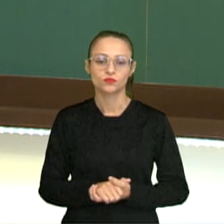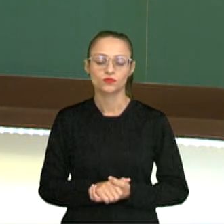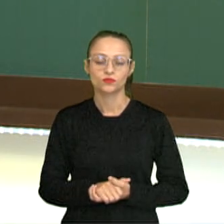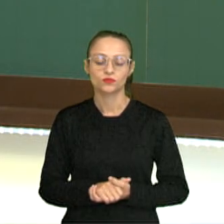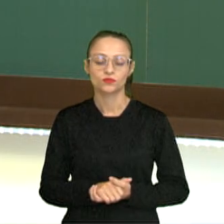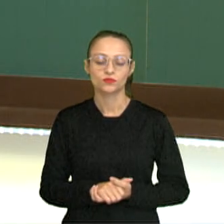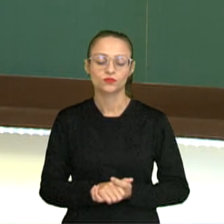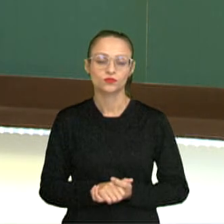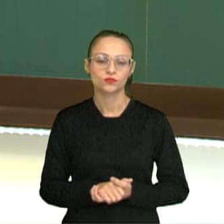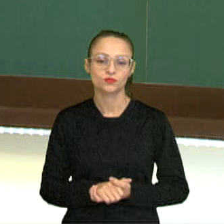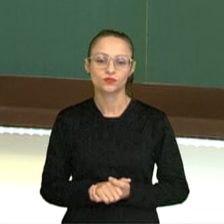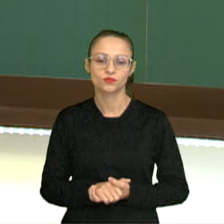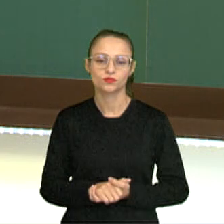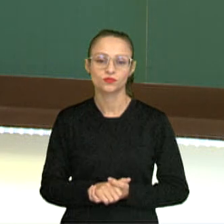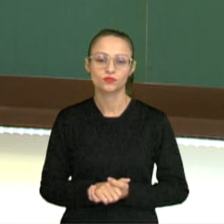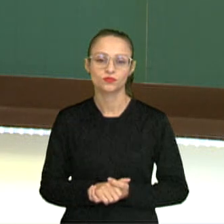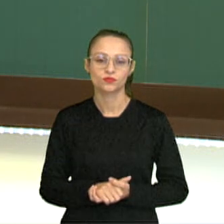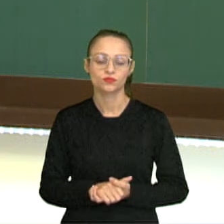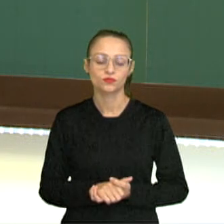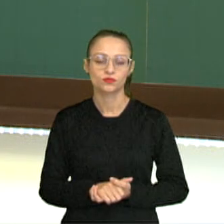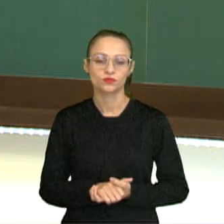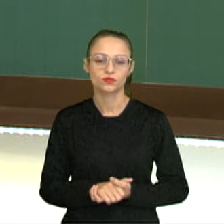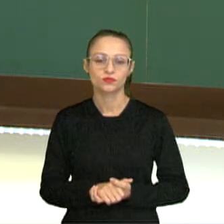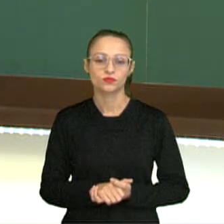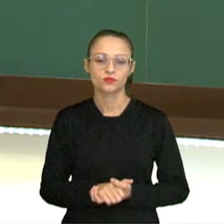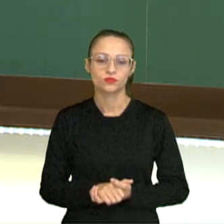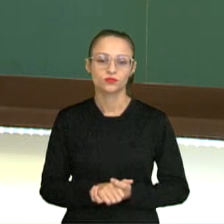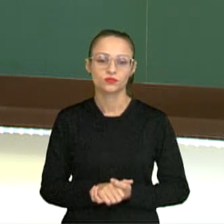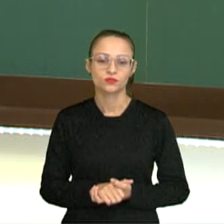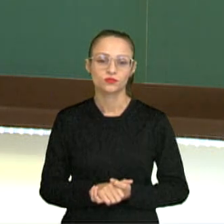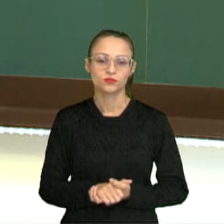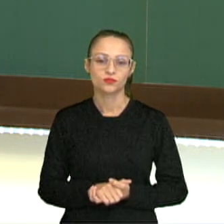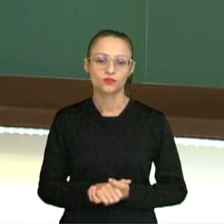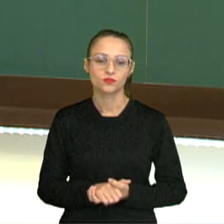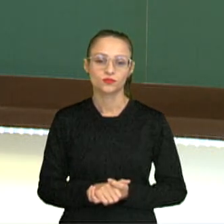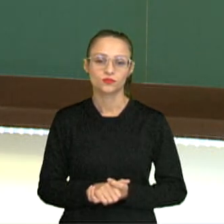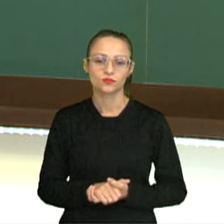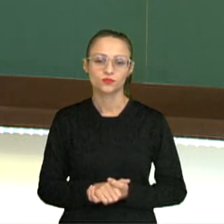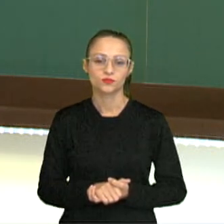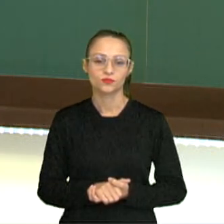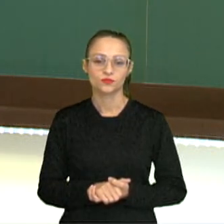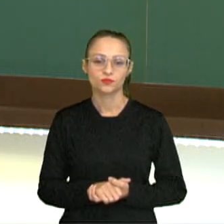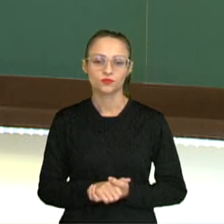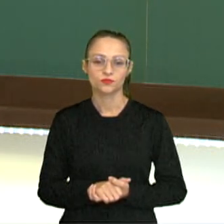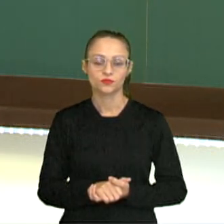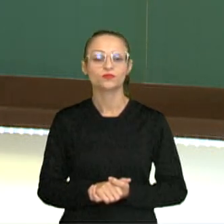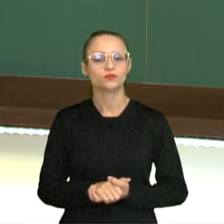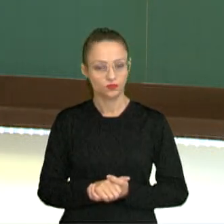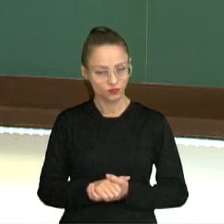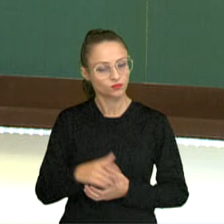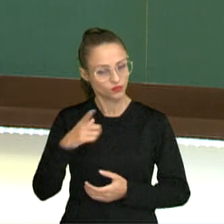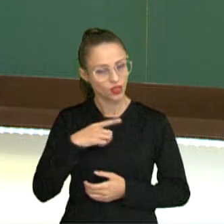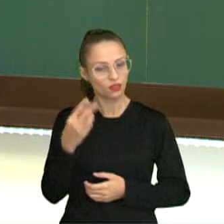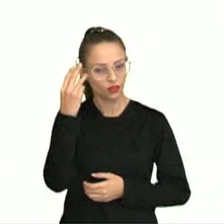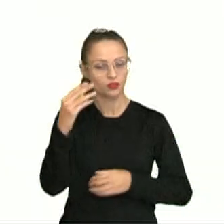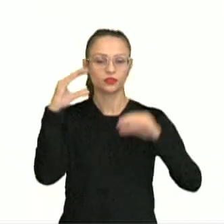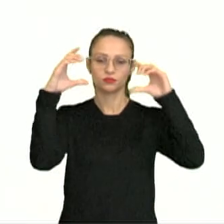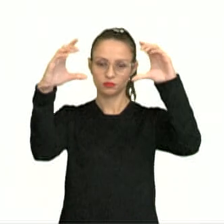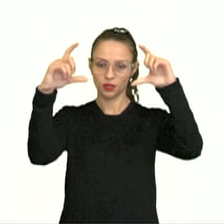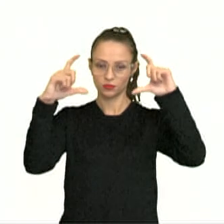Los monólogos suelen tener 3 partes. Suelen costumam ter 3 partes.